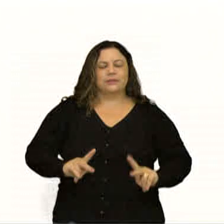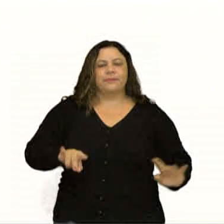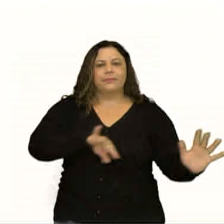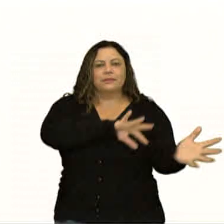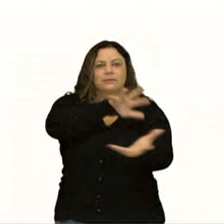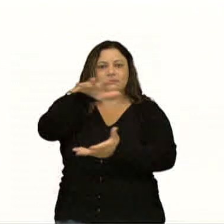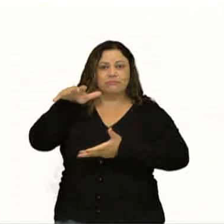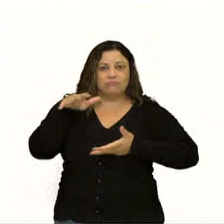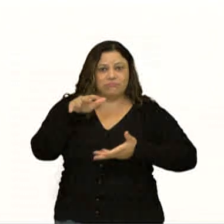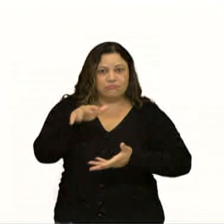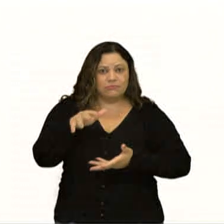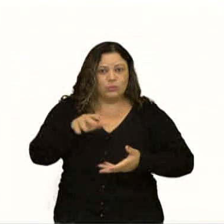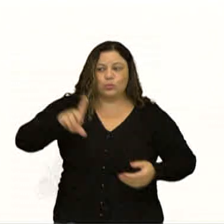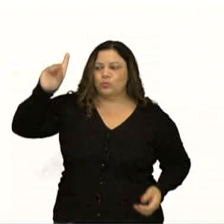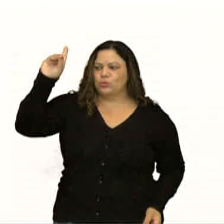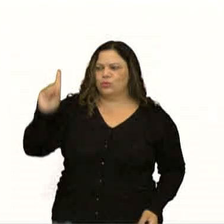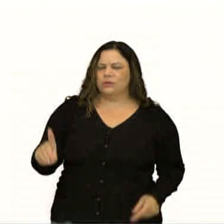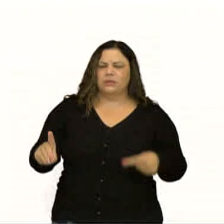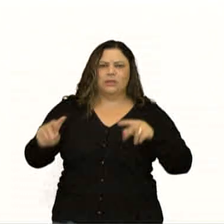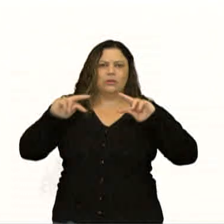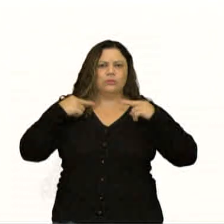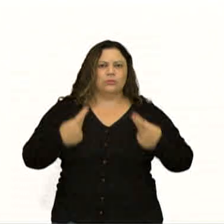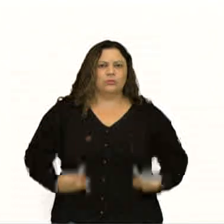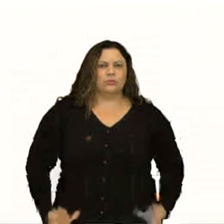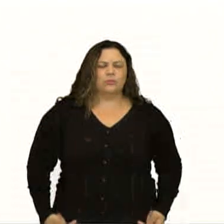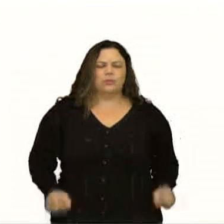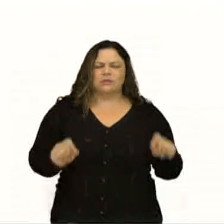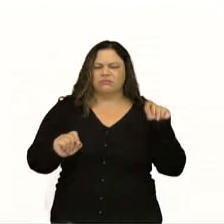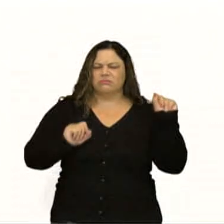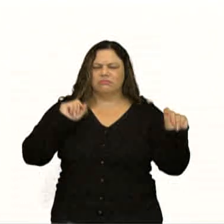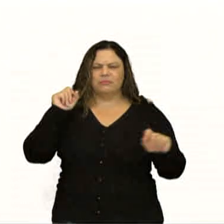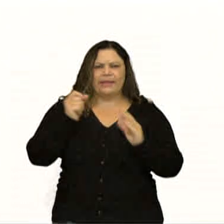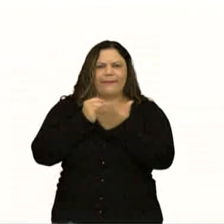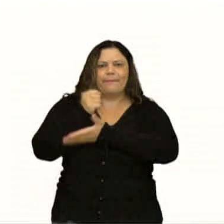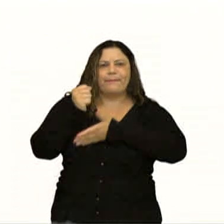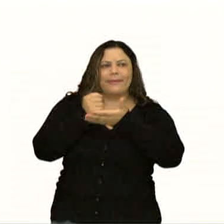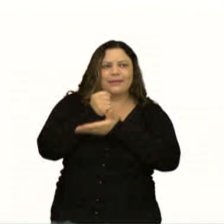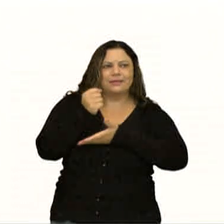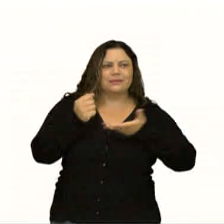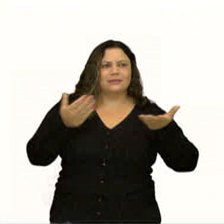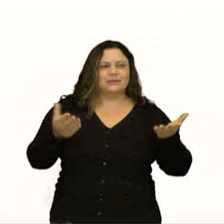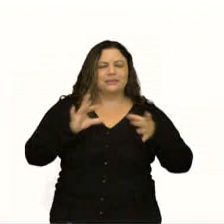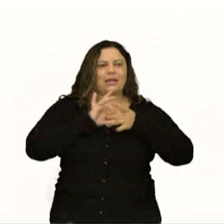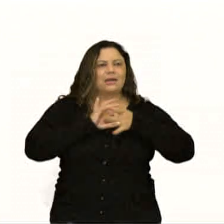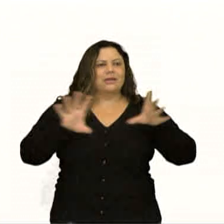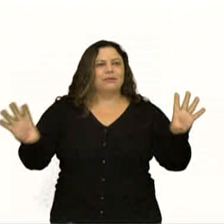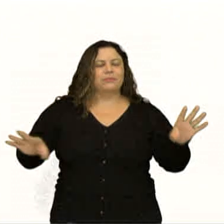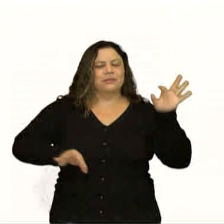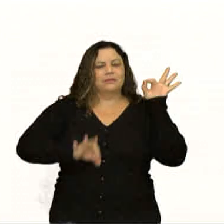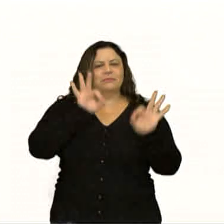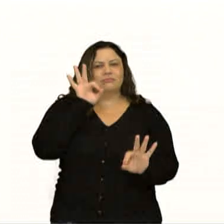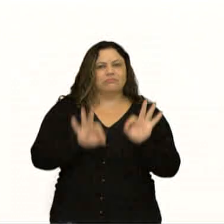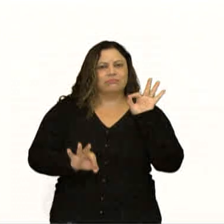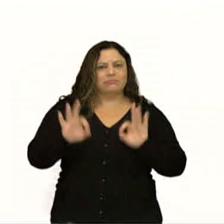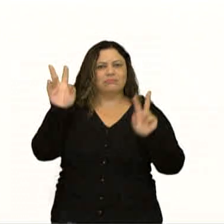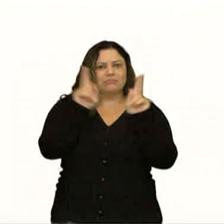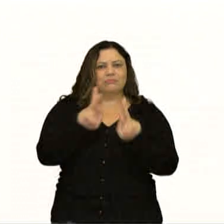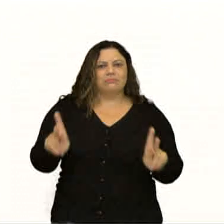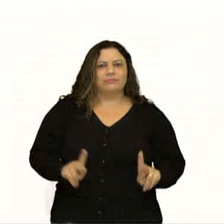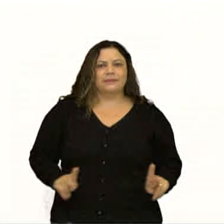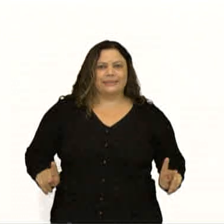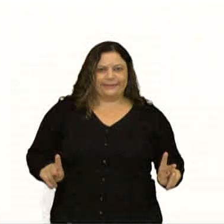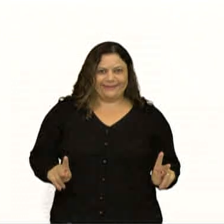Veja, direitos humanos, o que eles são? Base de tudo, ó. Liberdade, justiça e